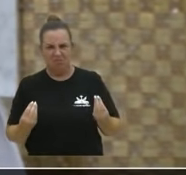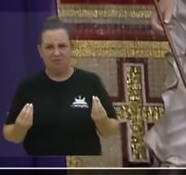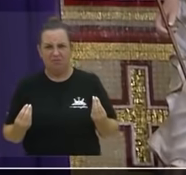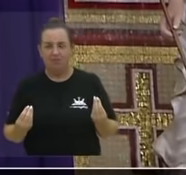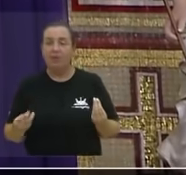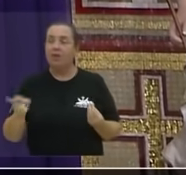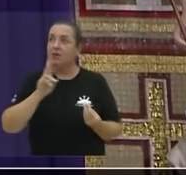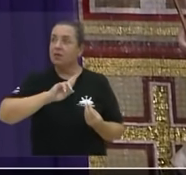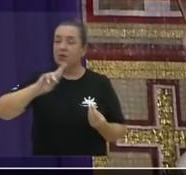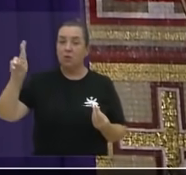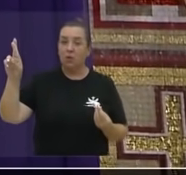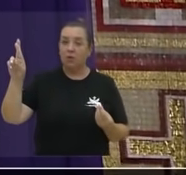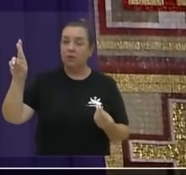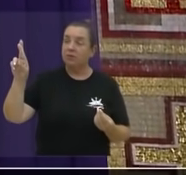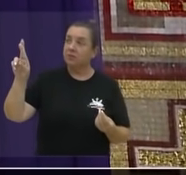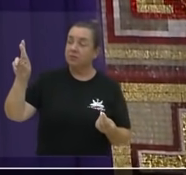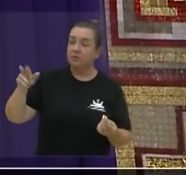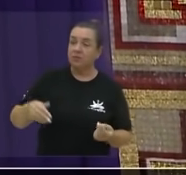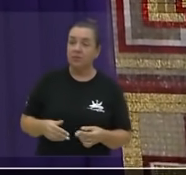Senhor,